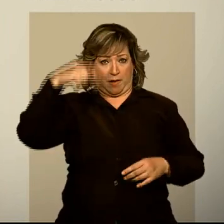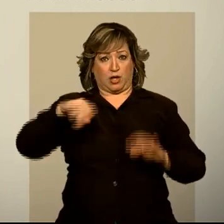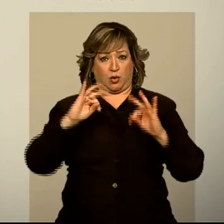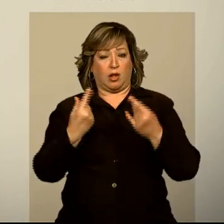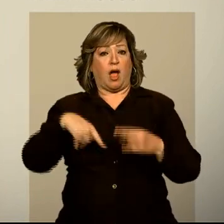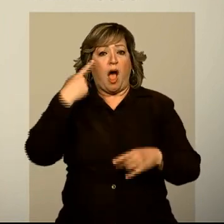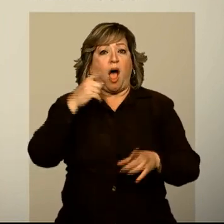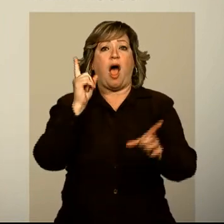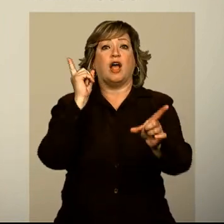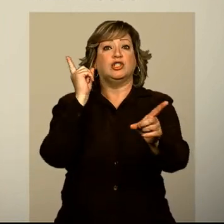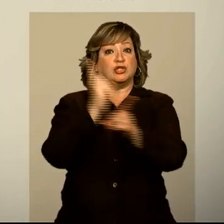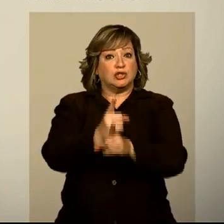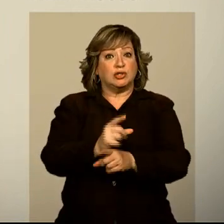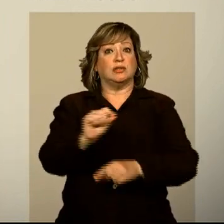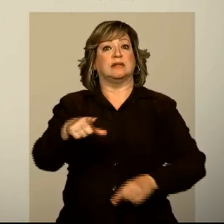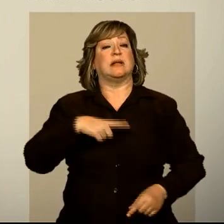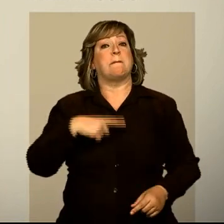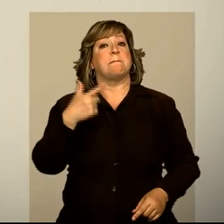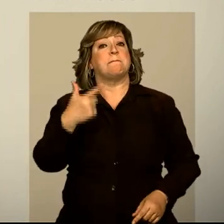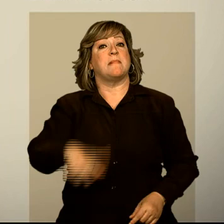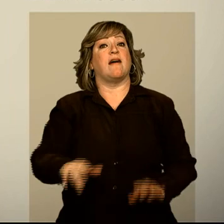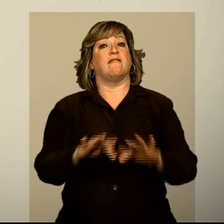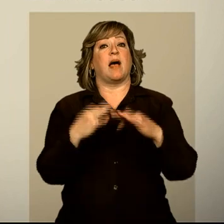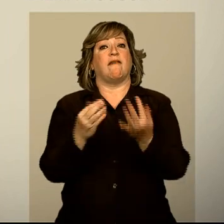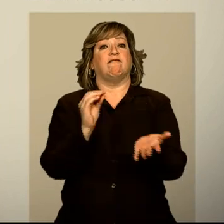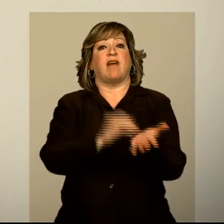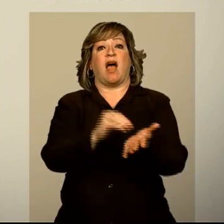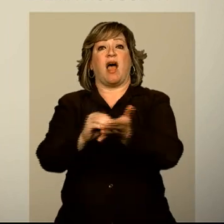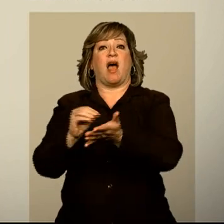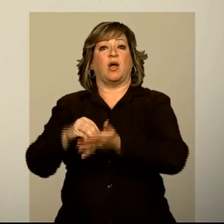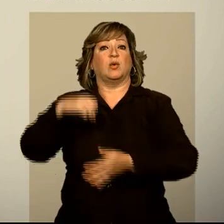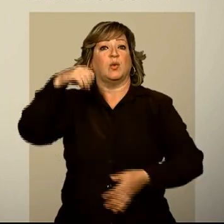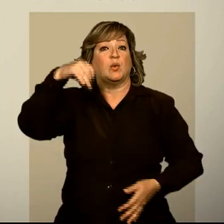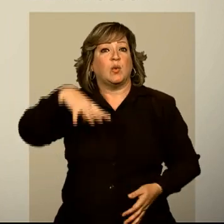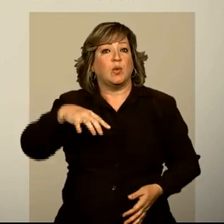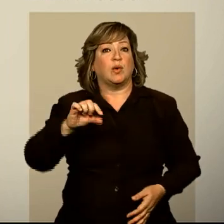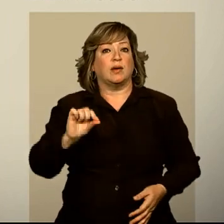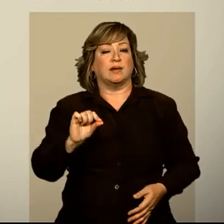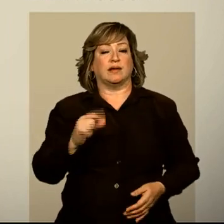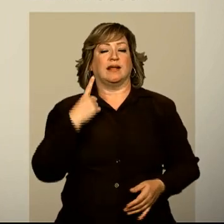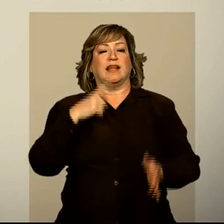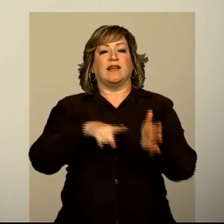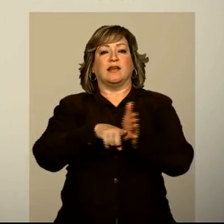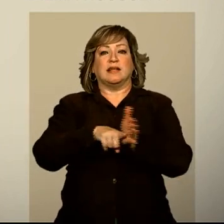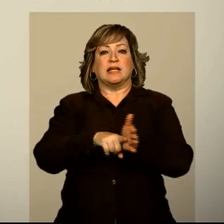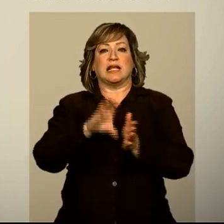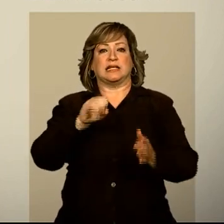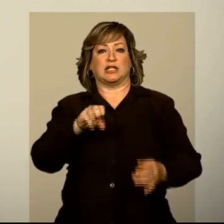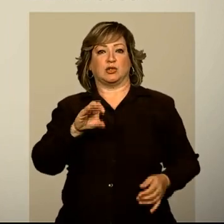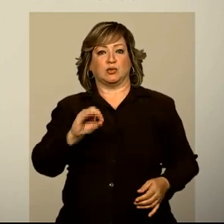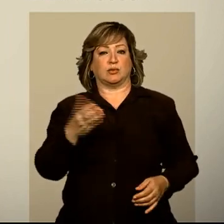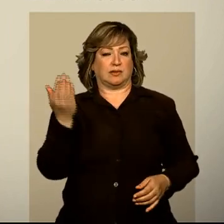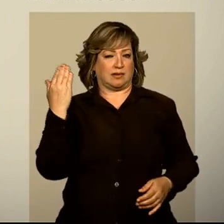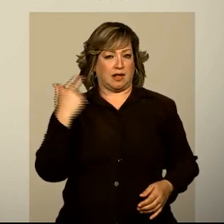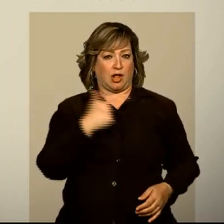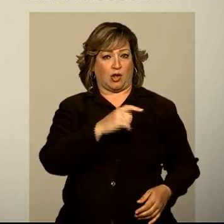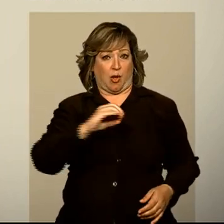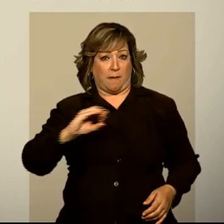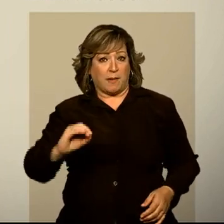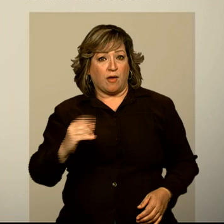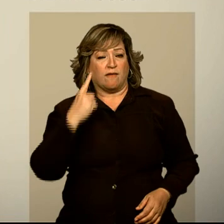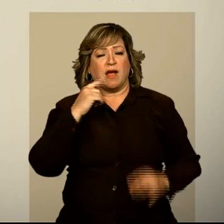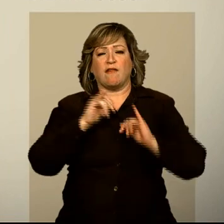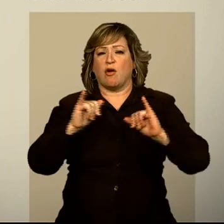nós fomos descobrindo que havia mais famílias sem luz do que os dados do censo do ano de